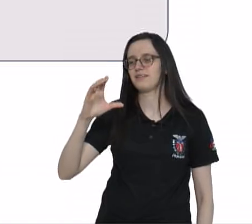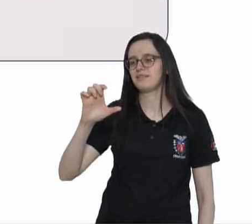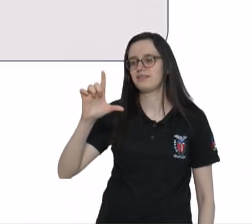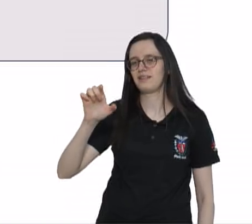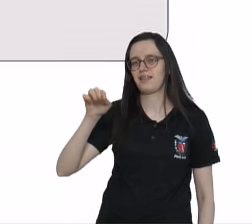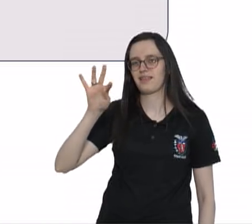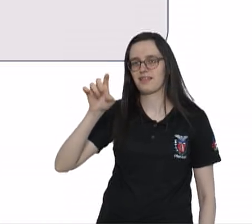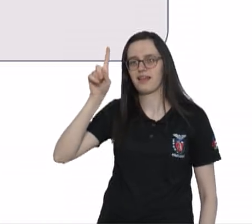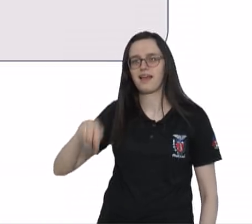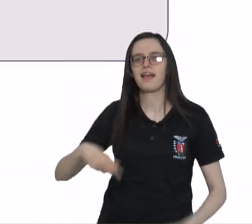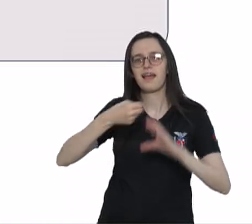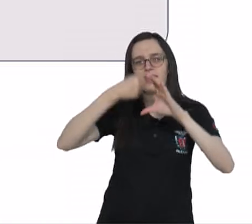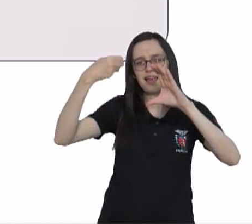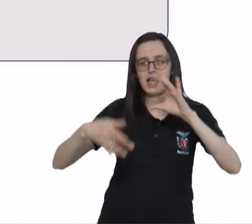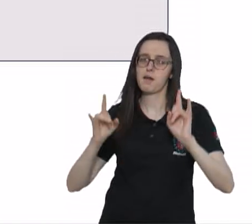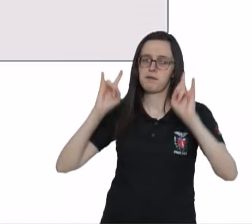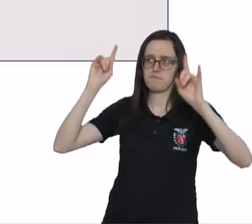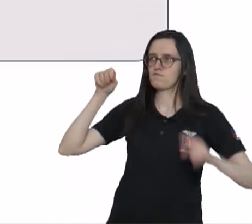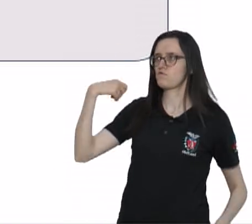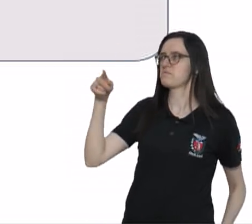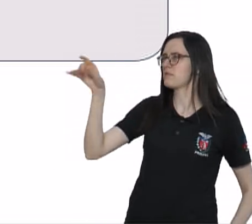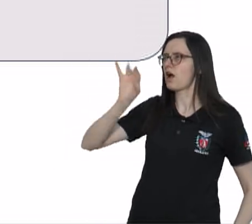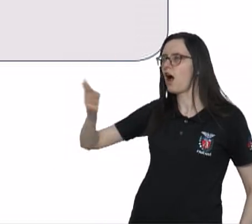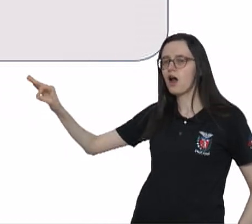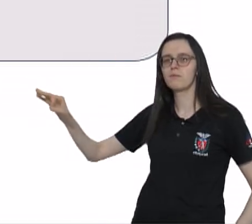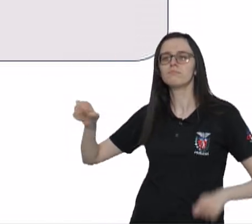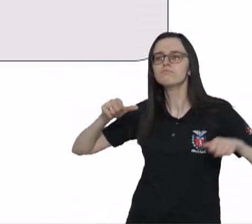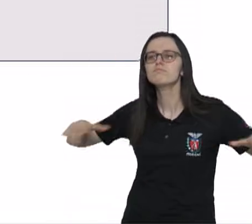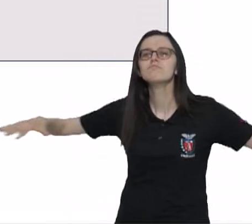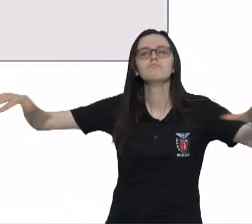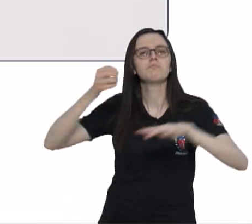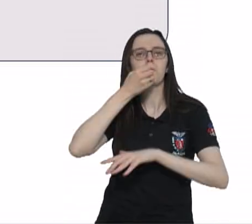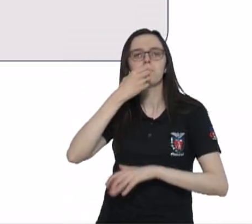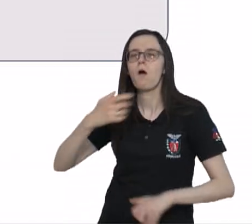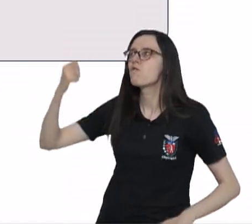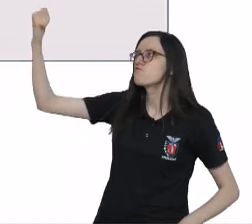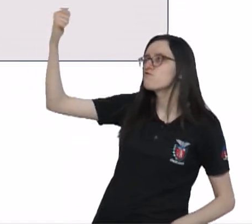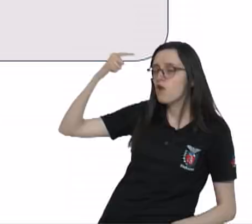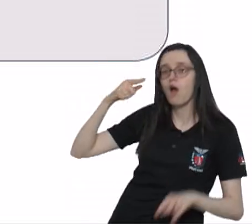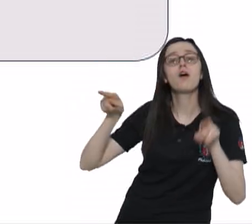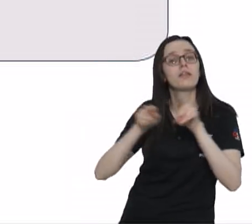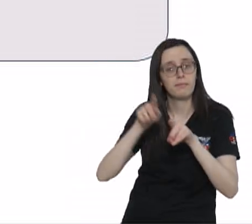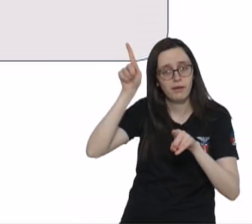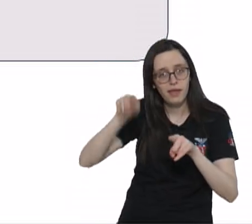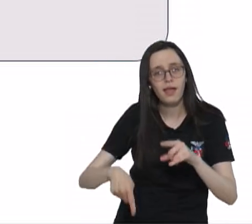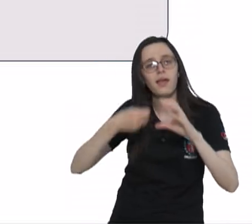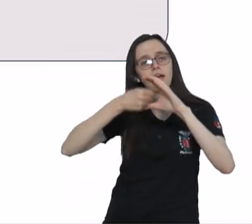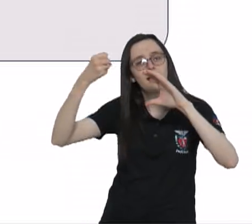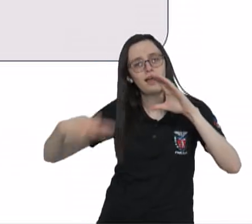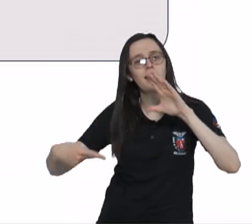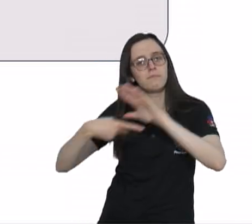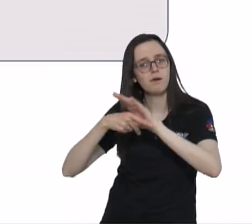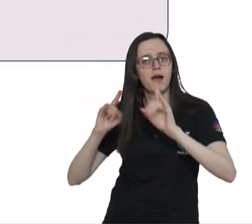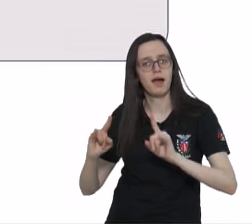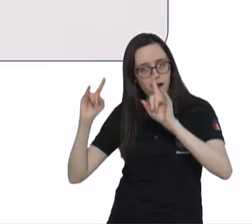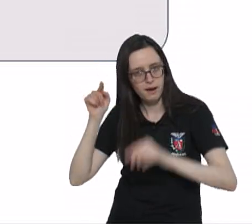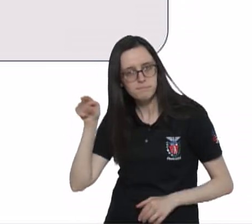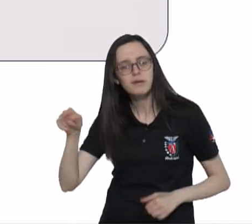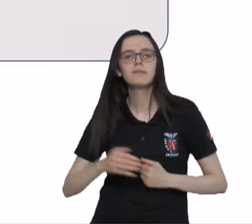dando características a apartamento. Temos arejado e ensolarado, que também está dando características a